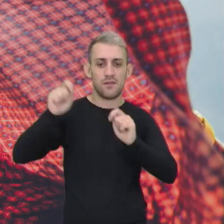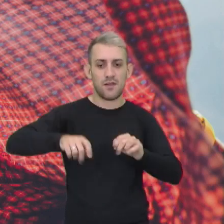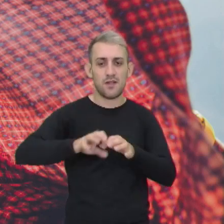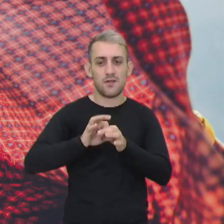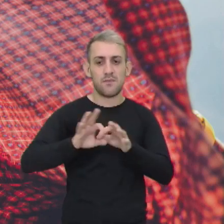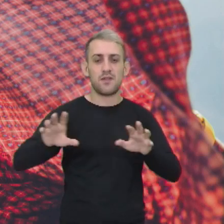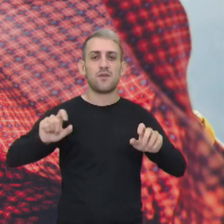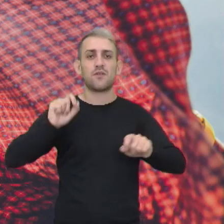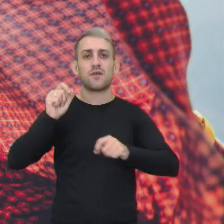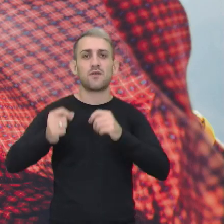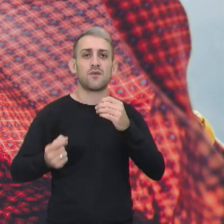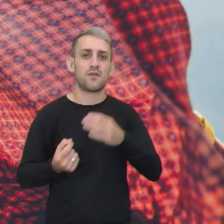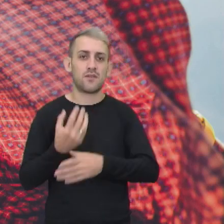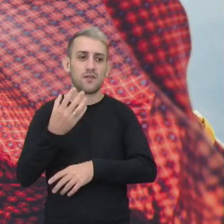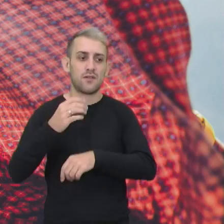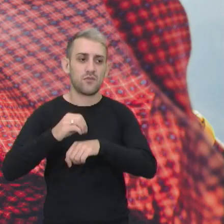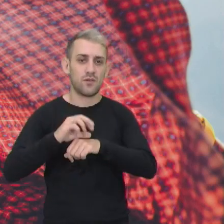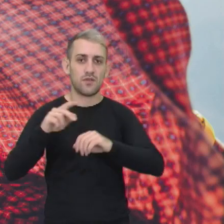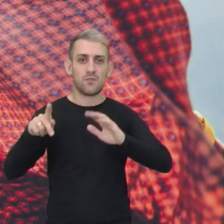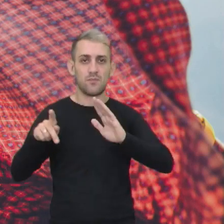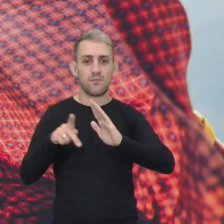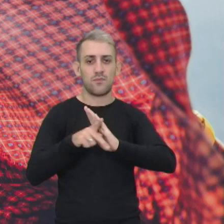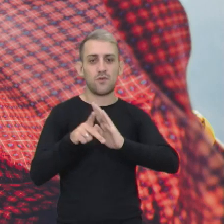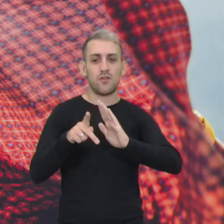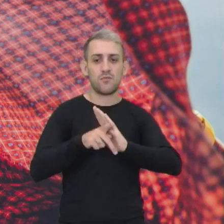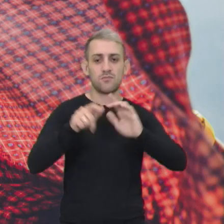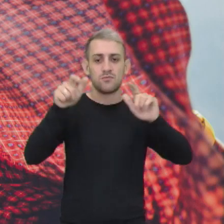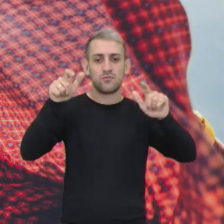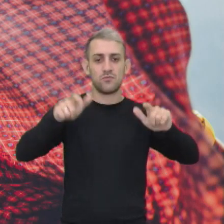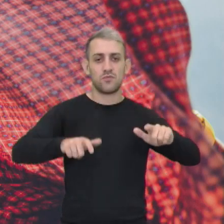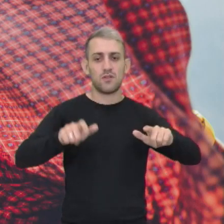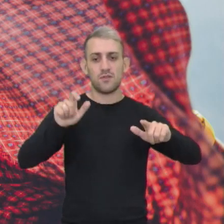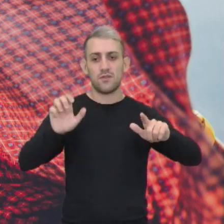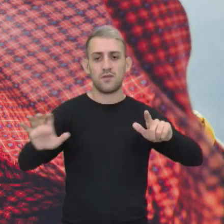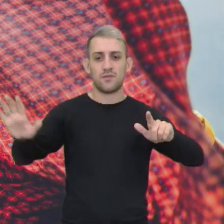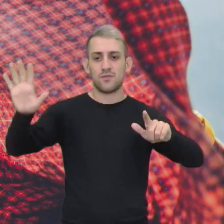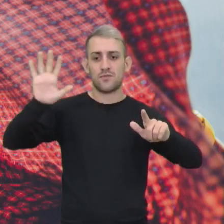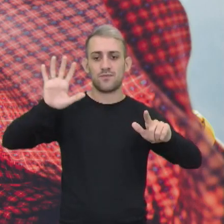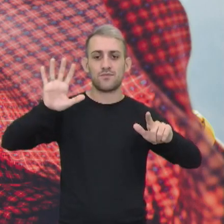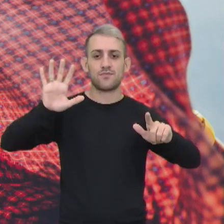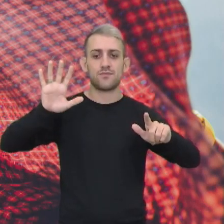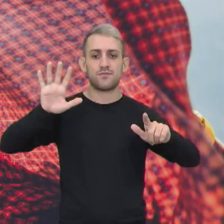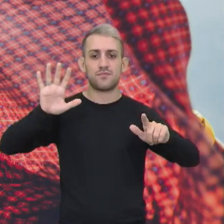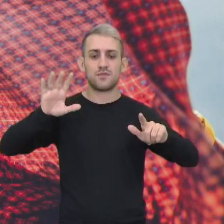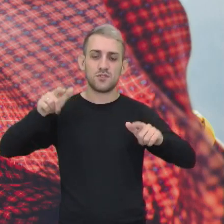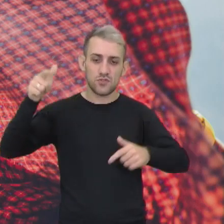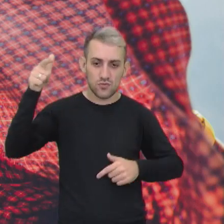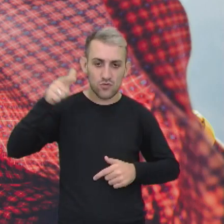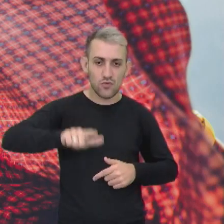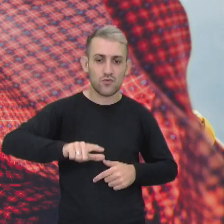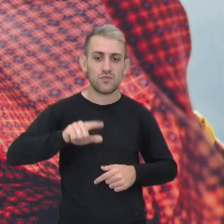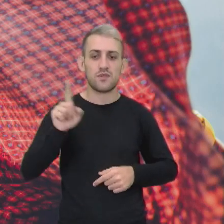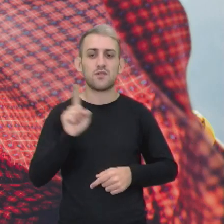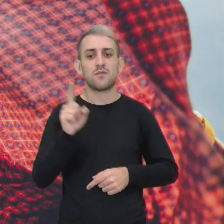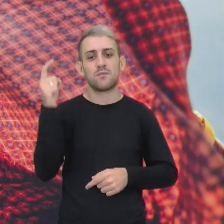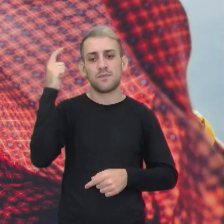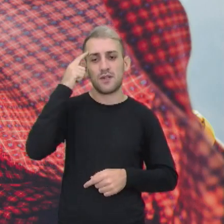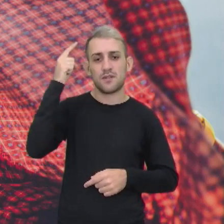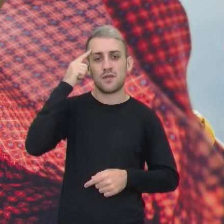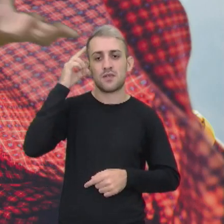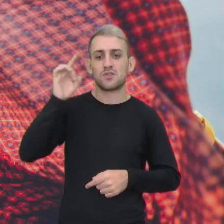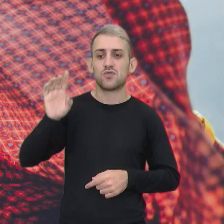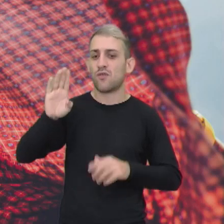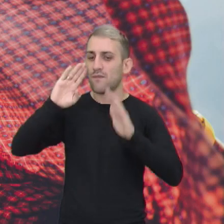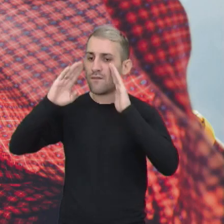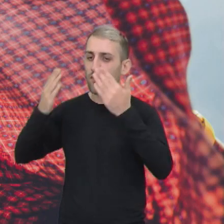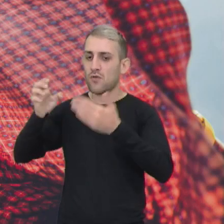a produção de conhecimento da sua matriz eurocêntrica, né? Ou seja, de novo, não pensar só pelo prisma